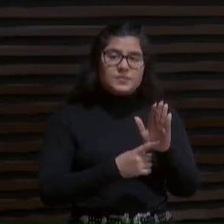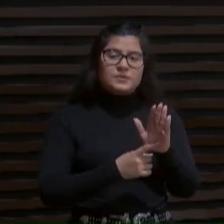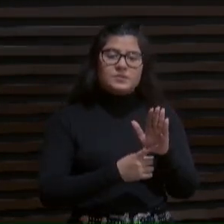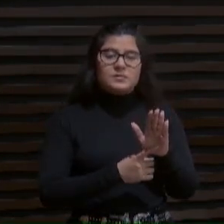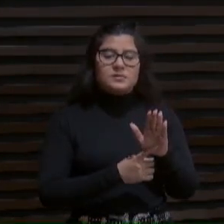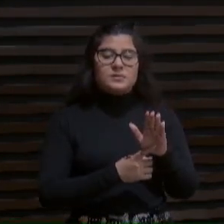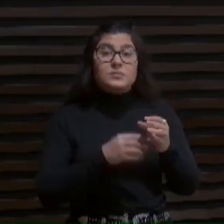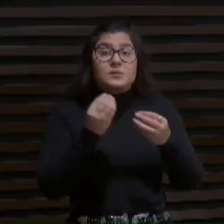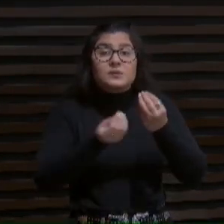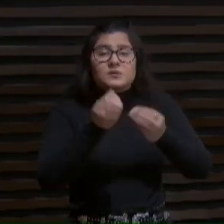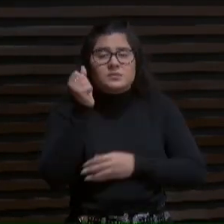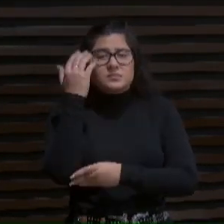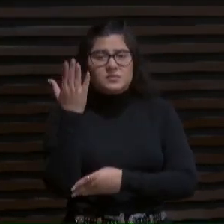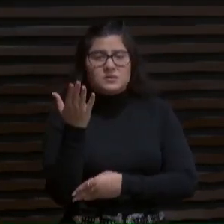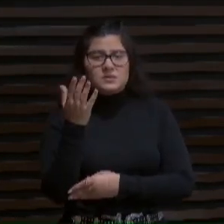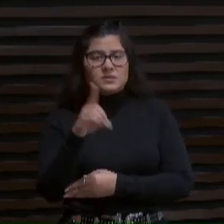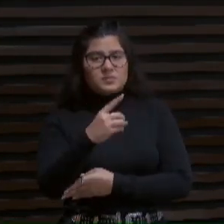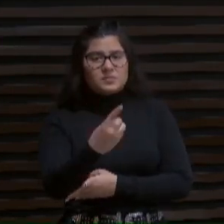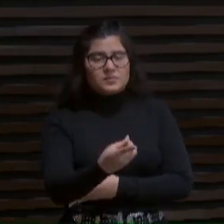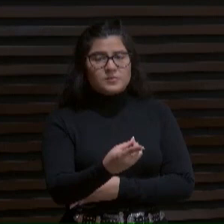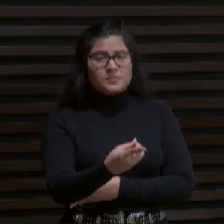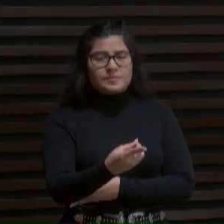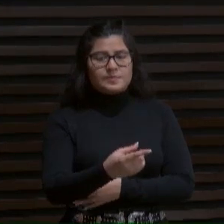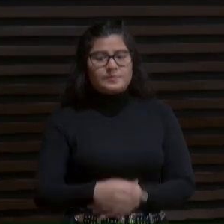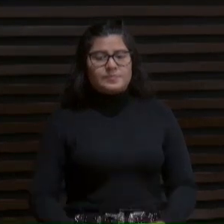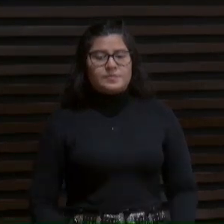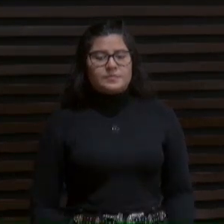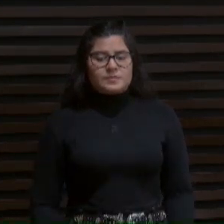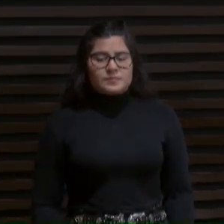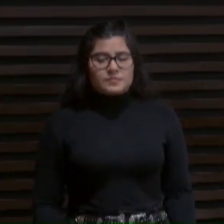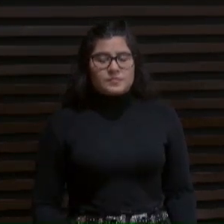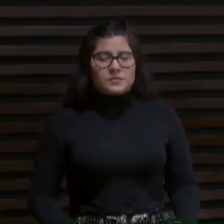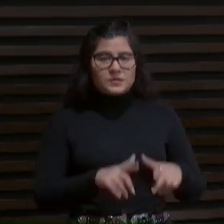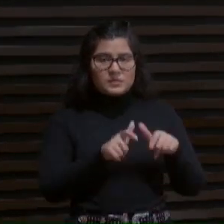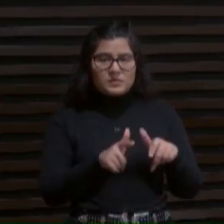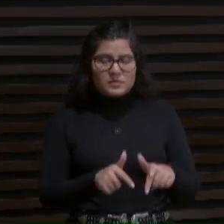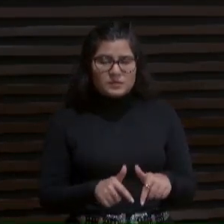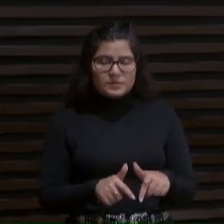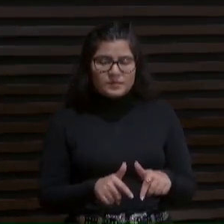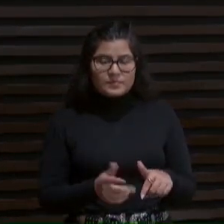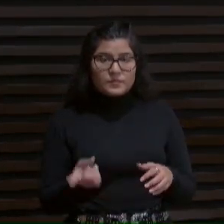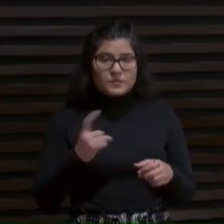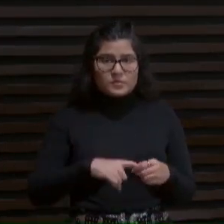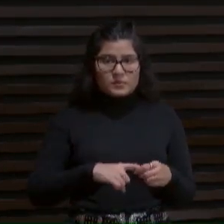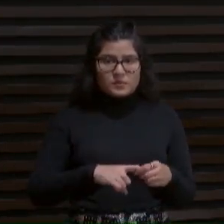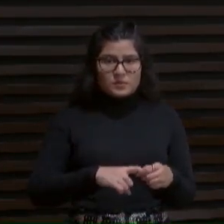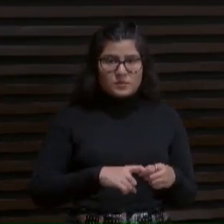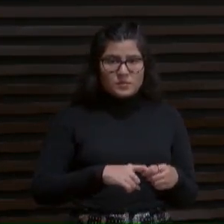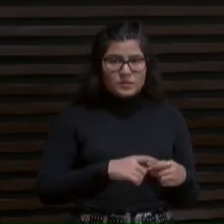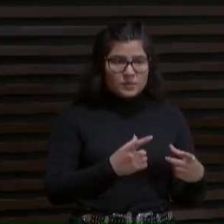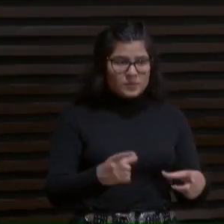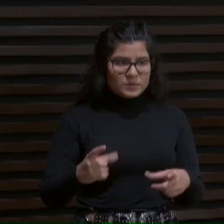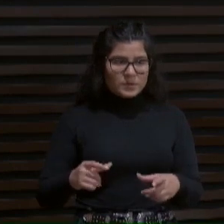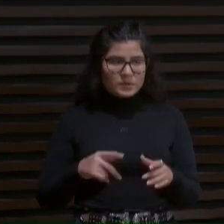daquilo que aconteceu depois que esse remanescente de Israel voltou para a terra. Veja